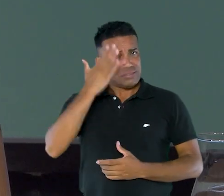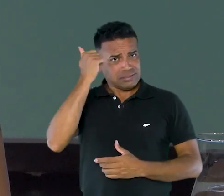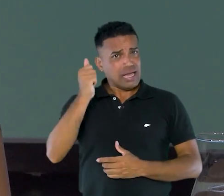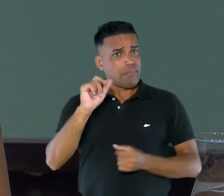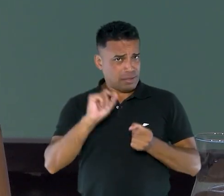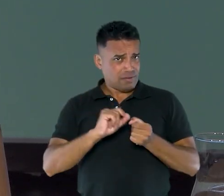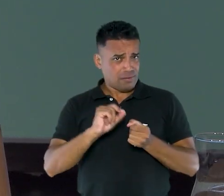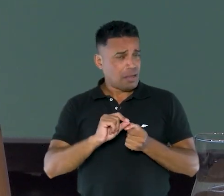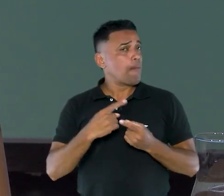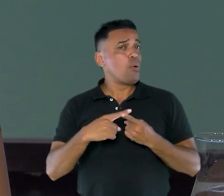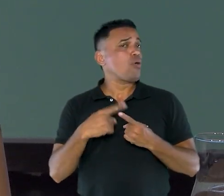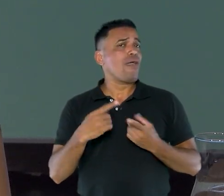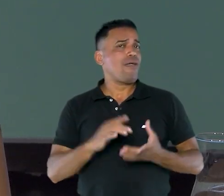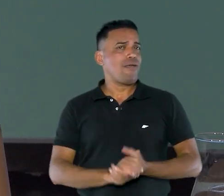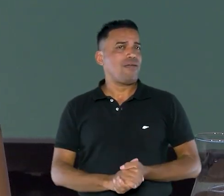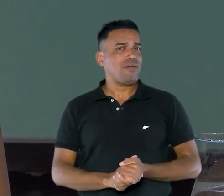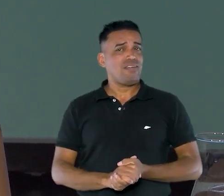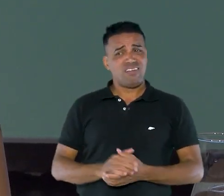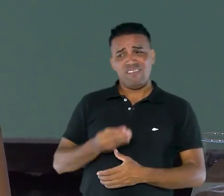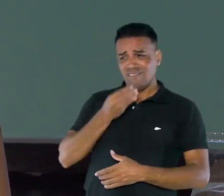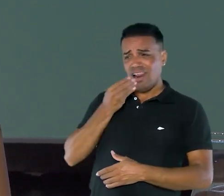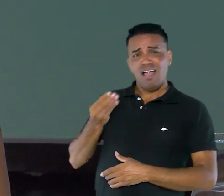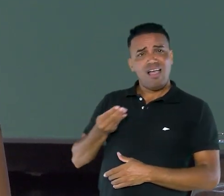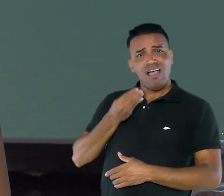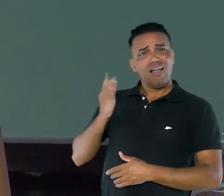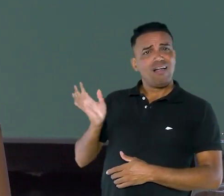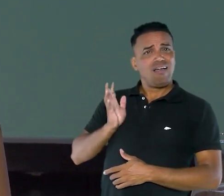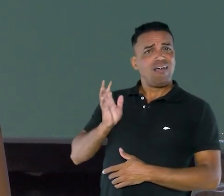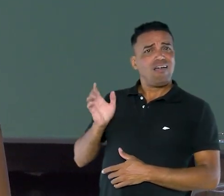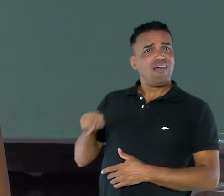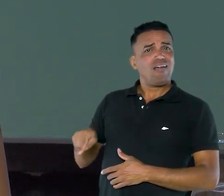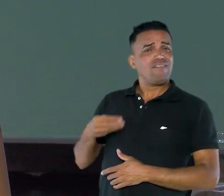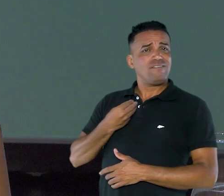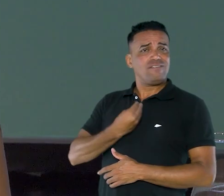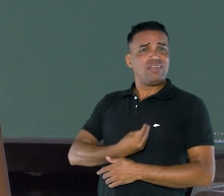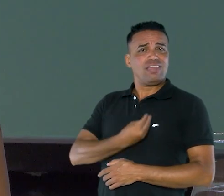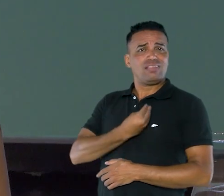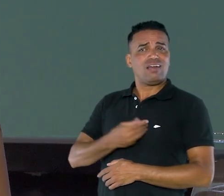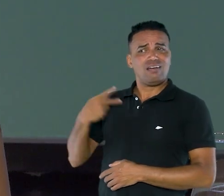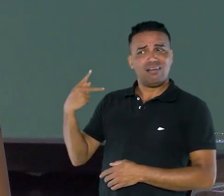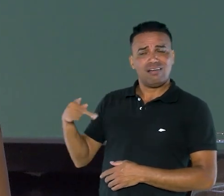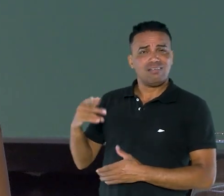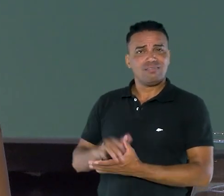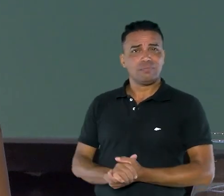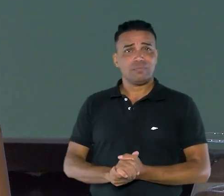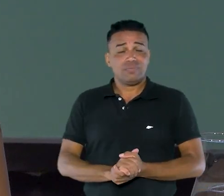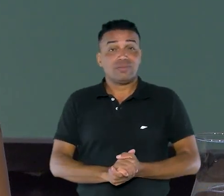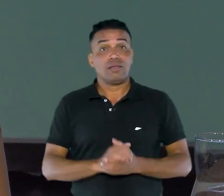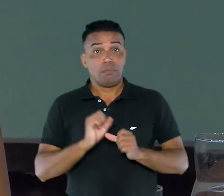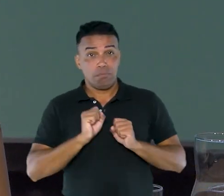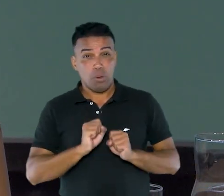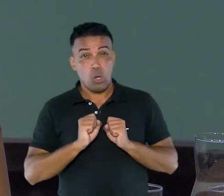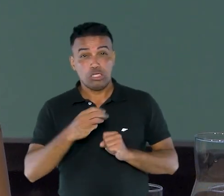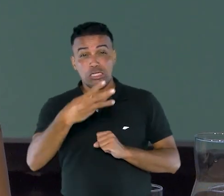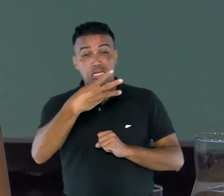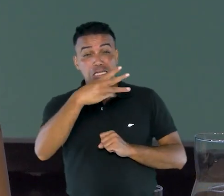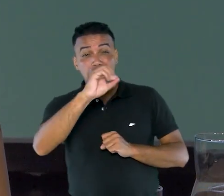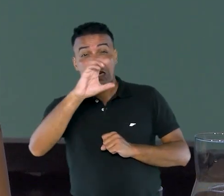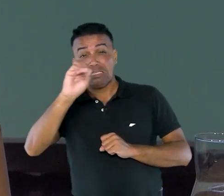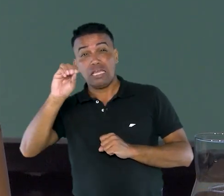quê? Olha a fragilidade dessa vida. Cara, você pode ter